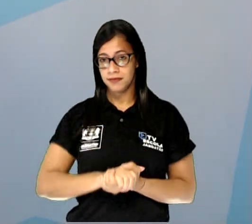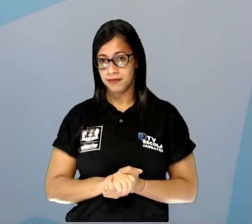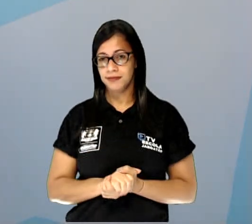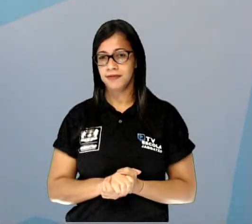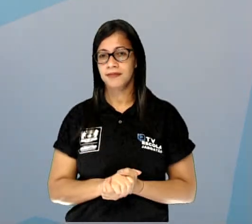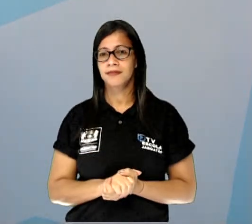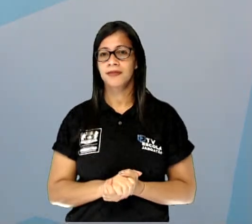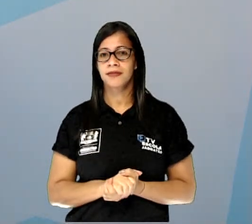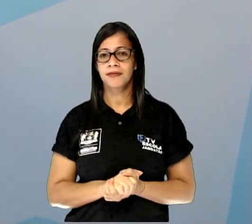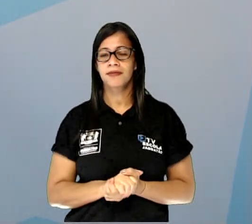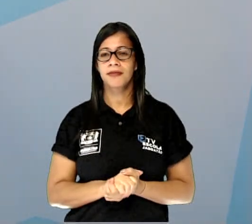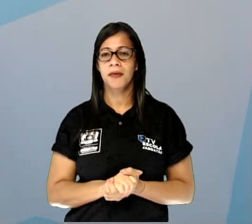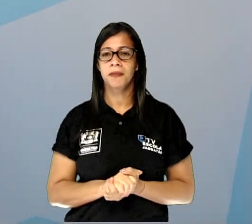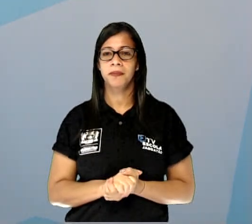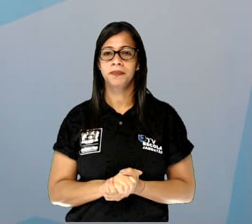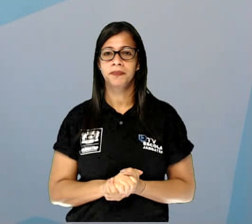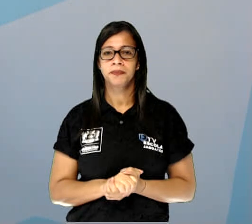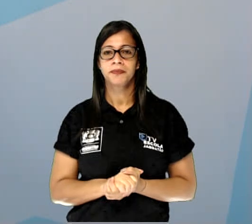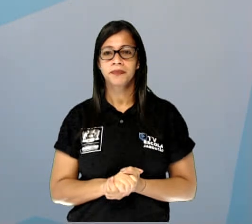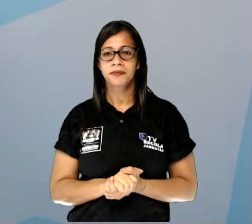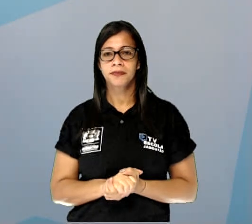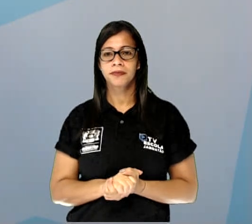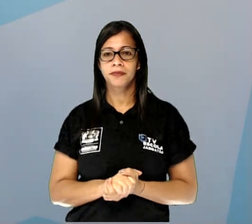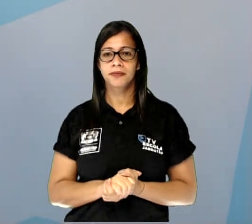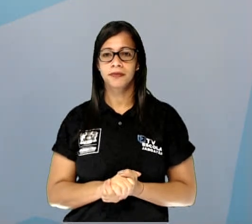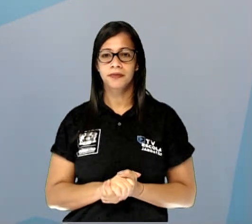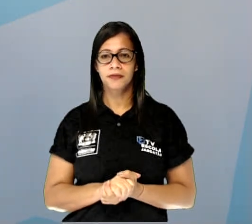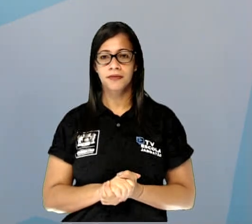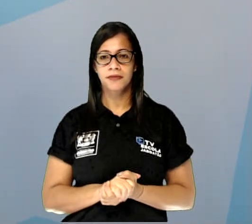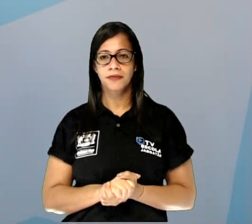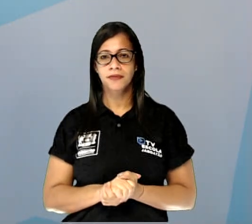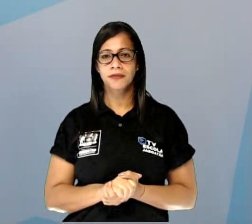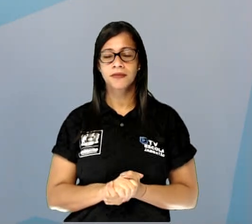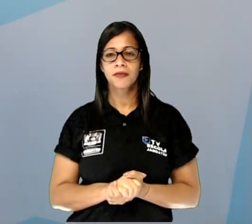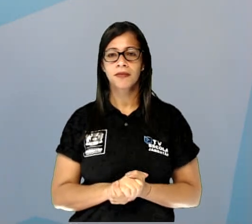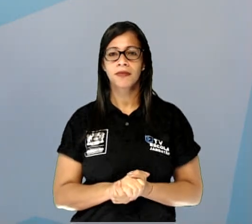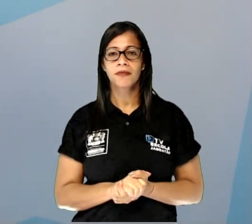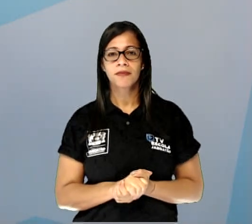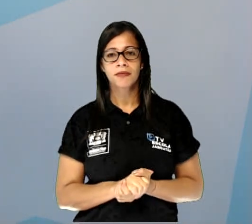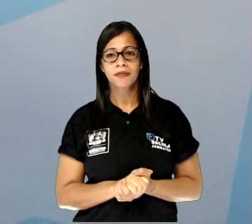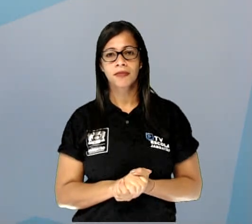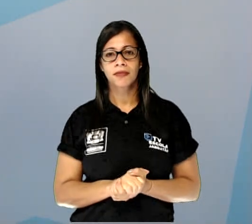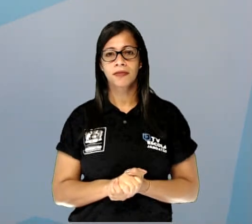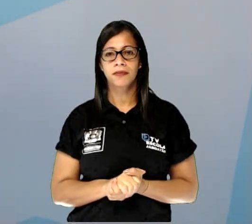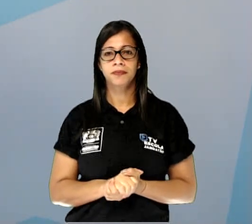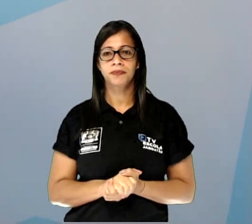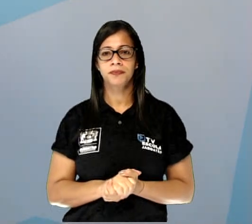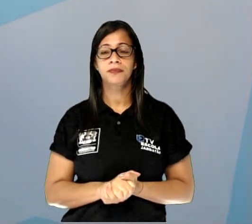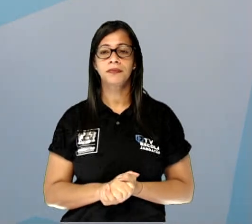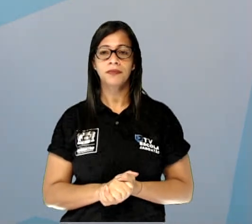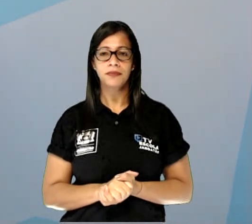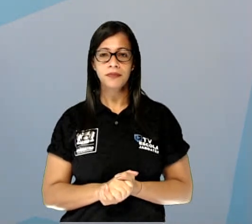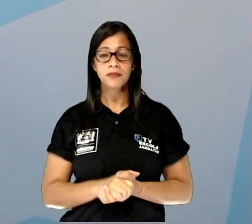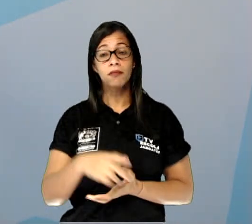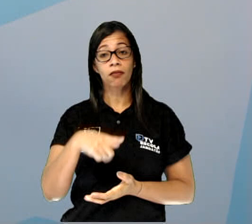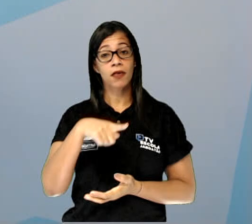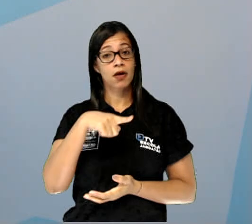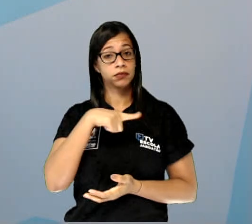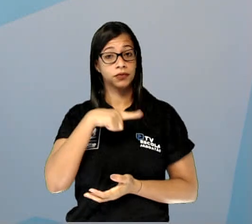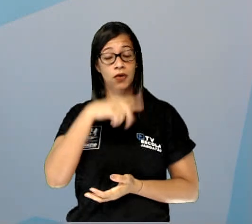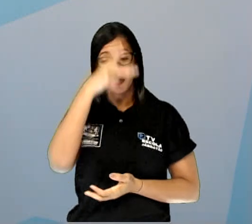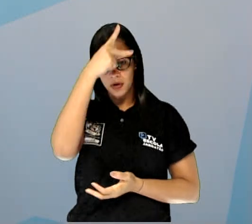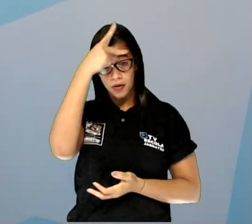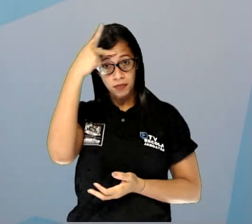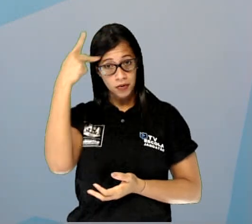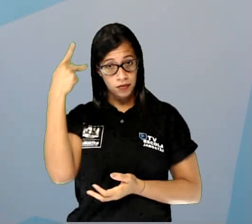dos pernambucanos, dos brasileiros. Aliás, não havia esse conceito de brasileiro e pernambucano, só para lembrar. Mas haviam pessoas que viviam aqui